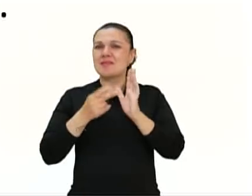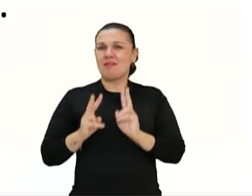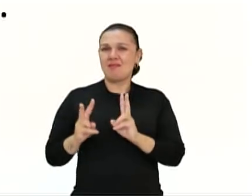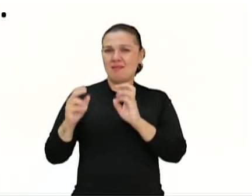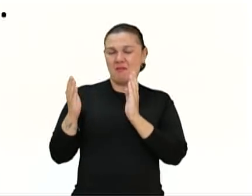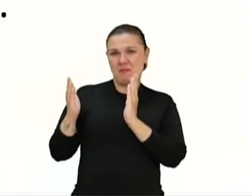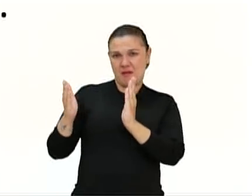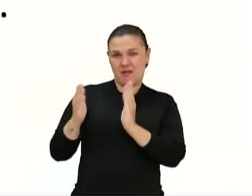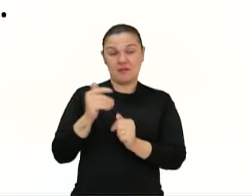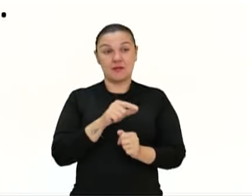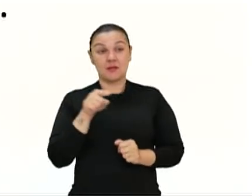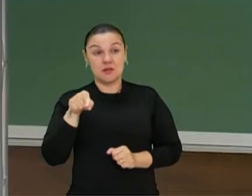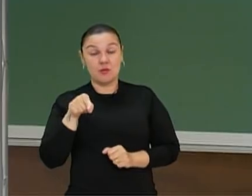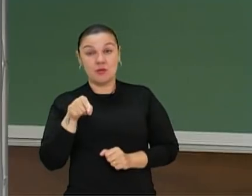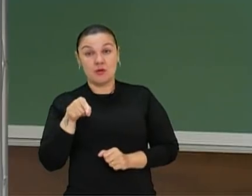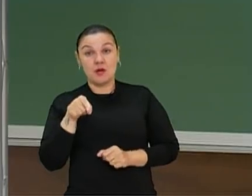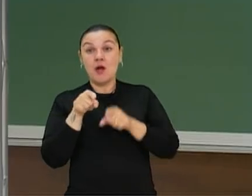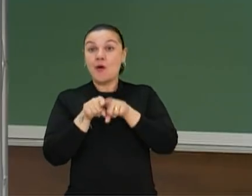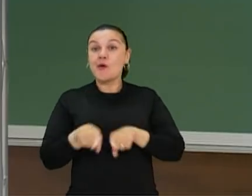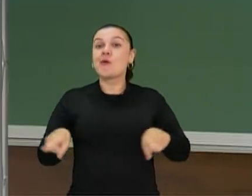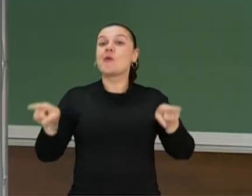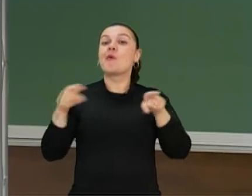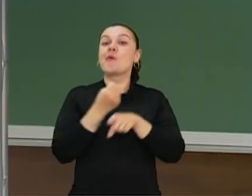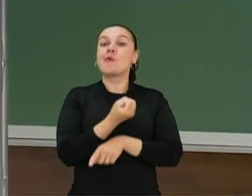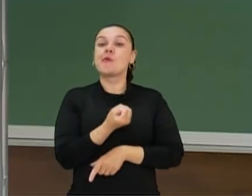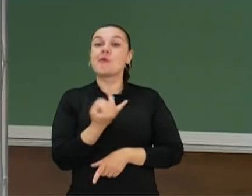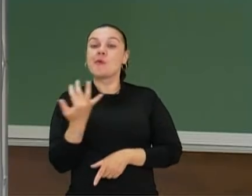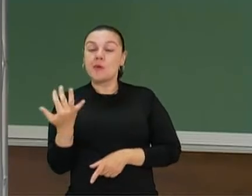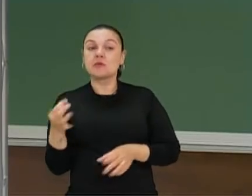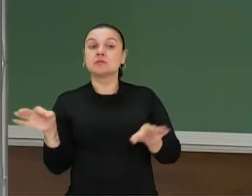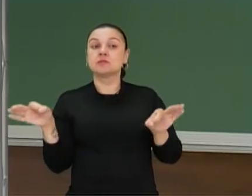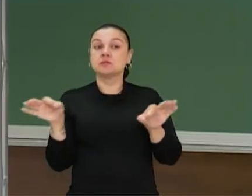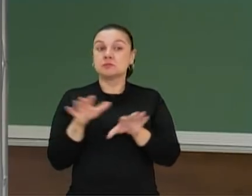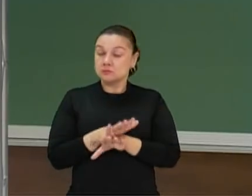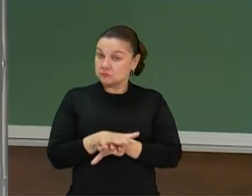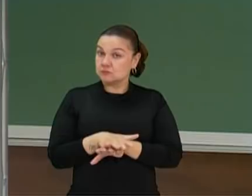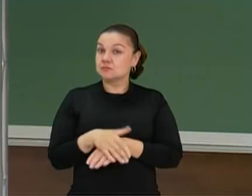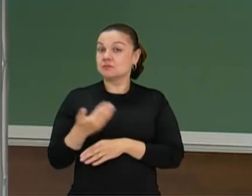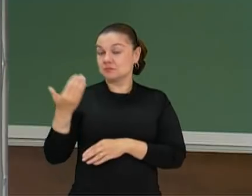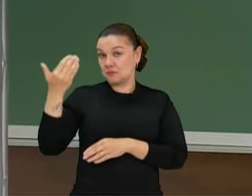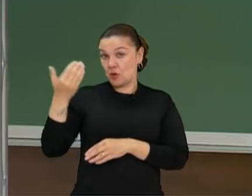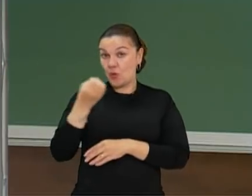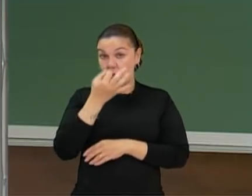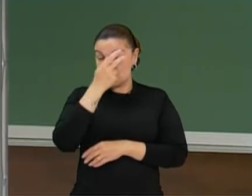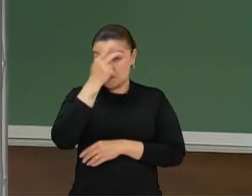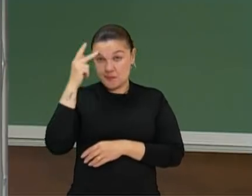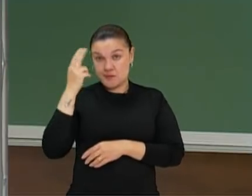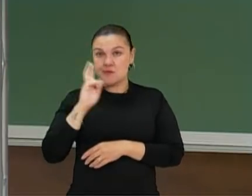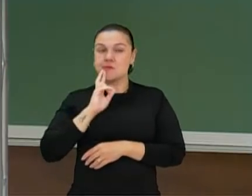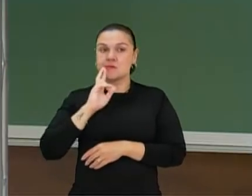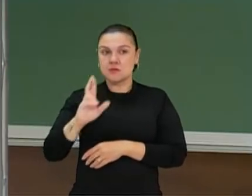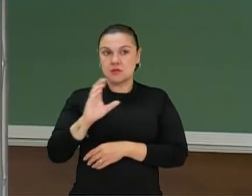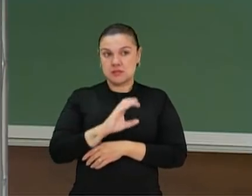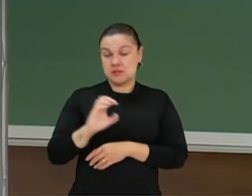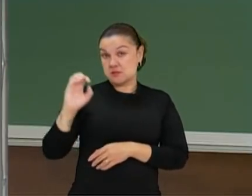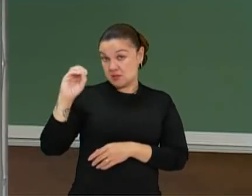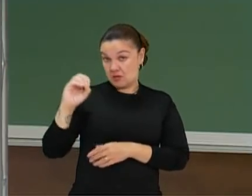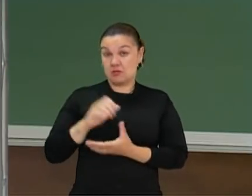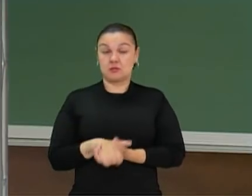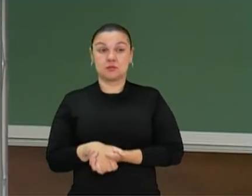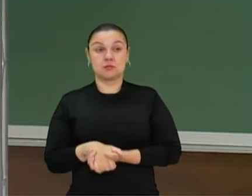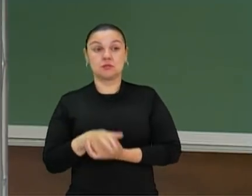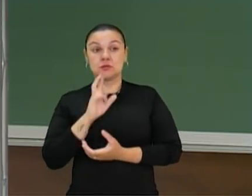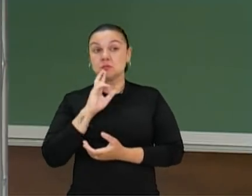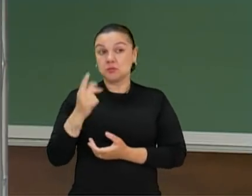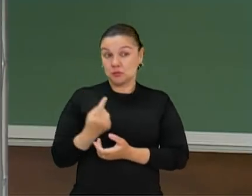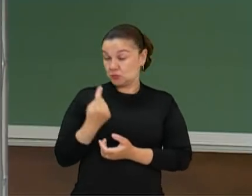aí? Frequência quer dizer quantidade. Absoluta é quantas pessoas responderam 0. Ou